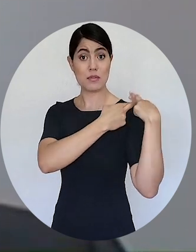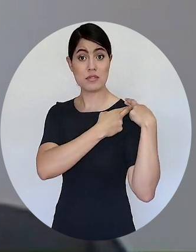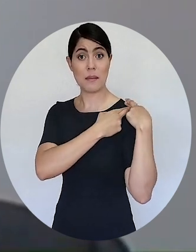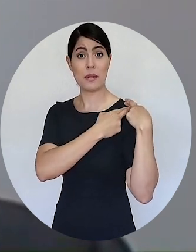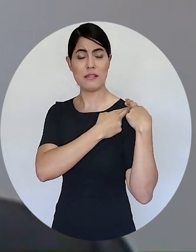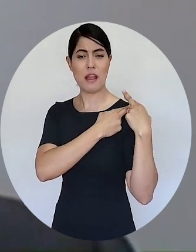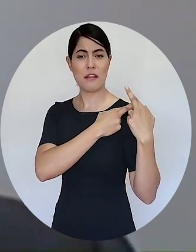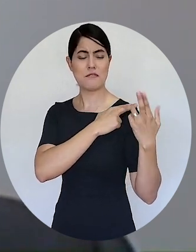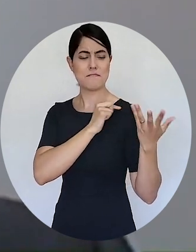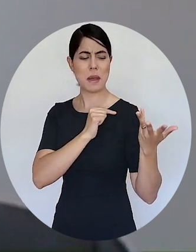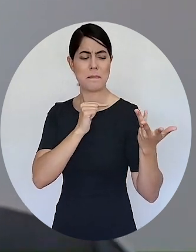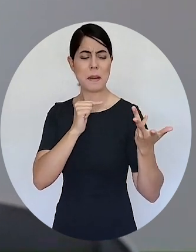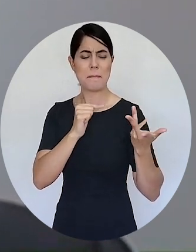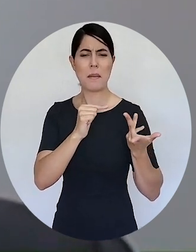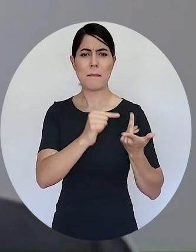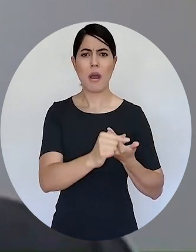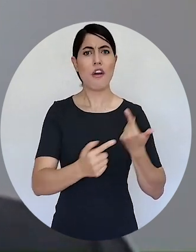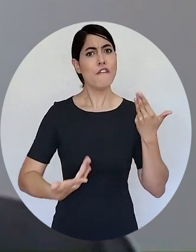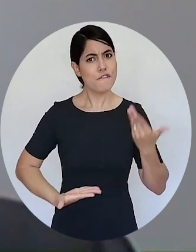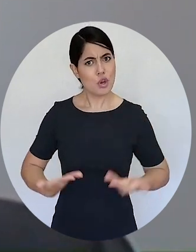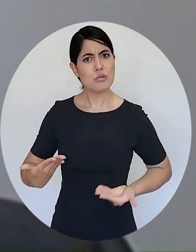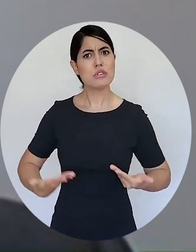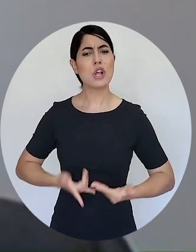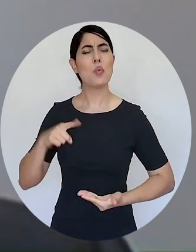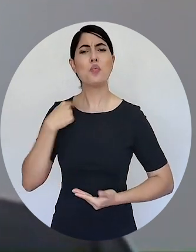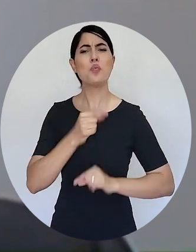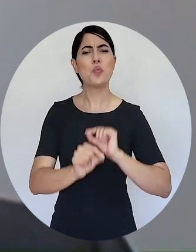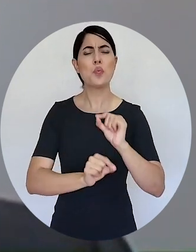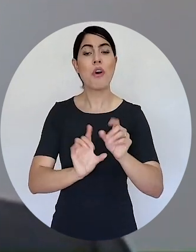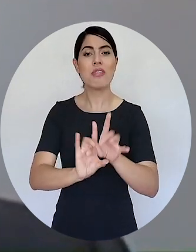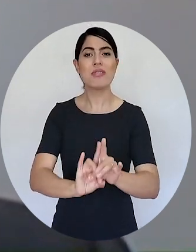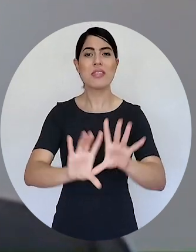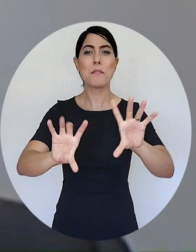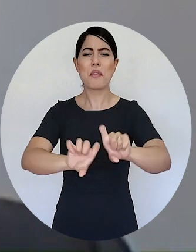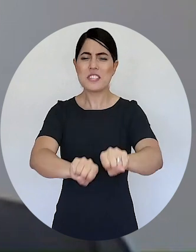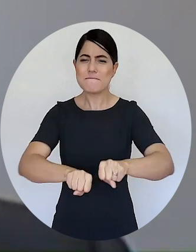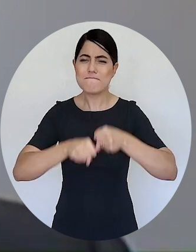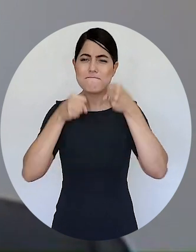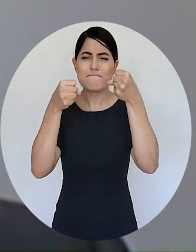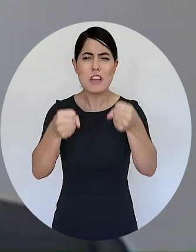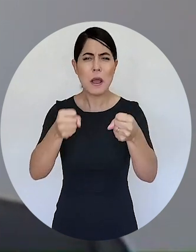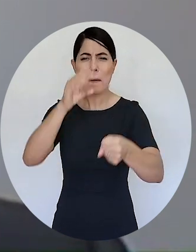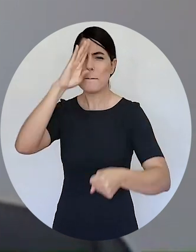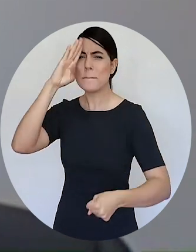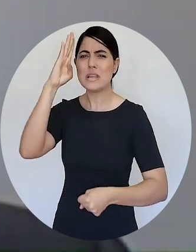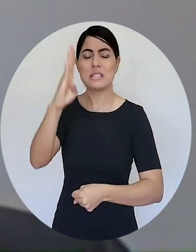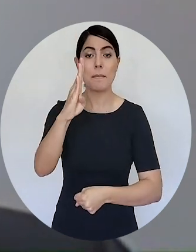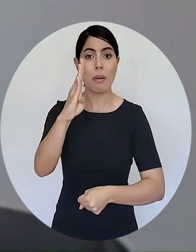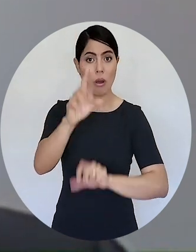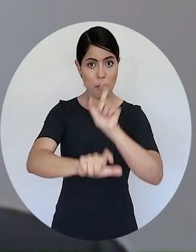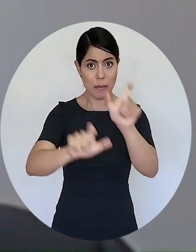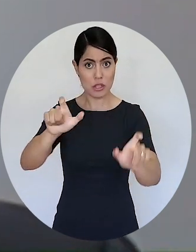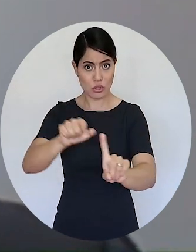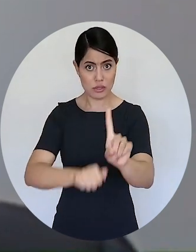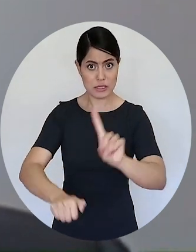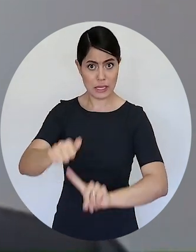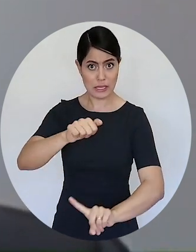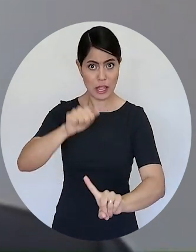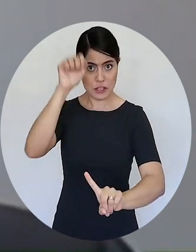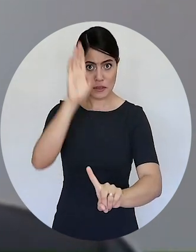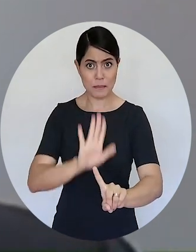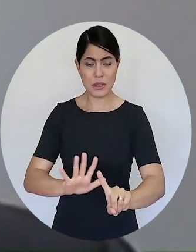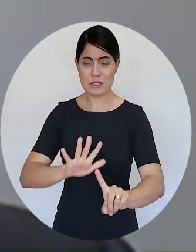que exercemos nos impõem, de defender a democracia como bem maior, não só da sociedade